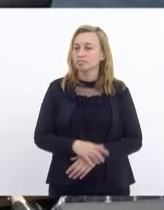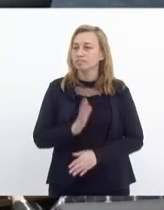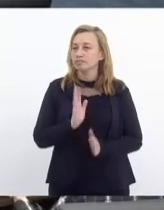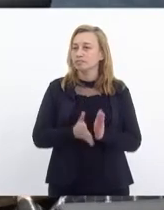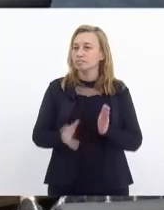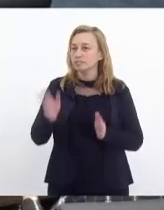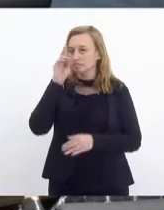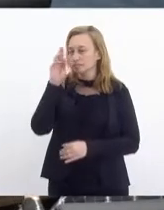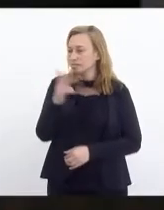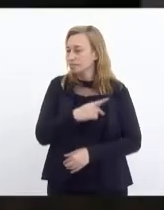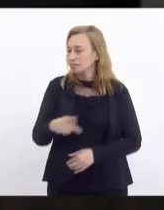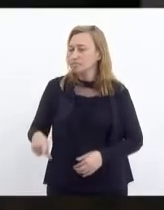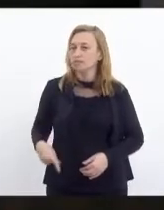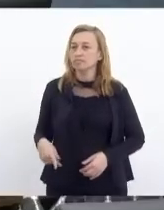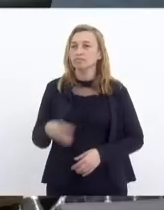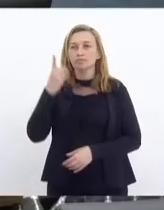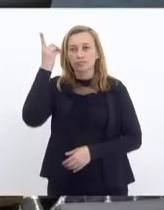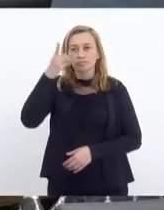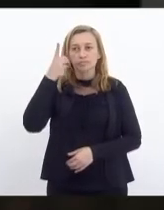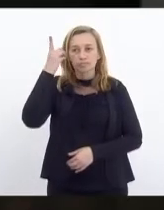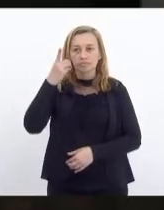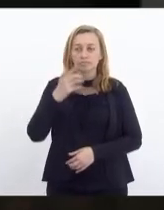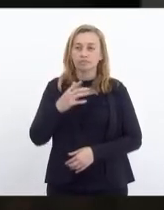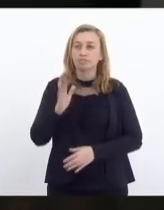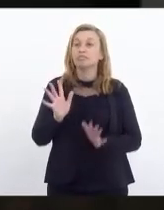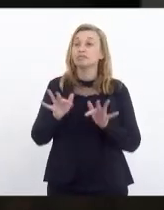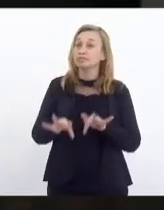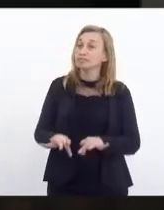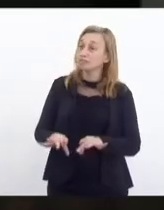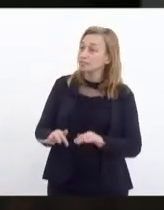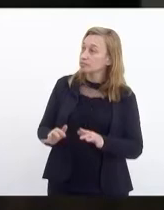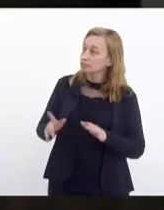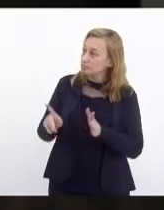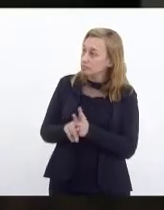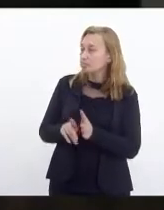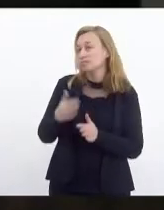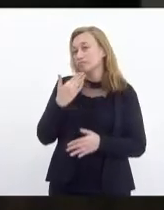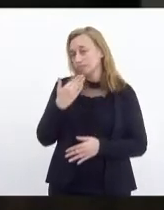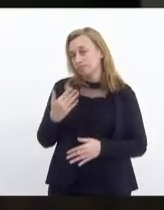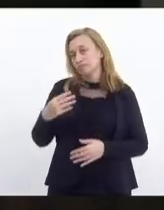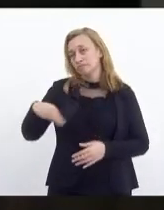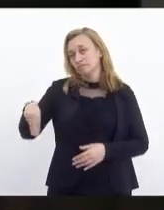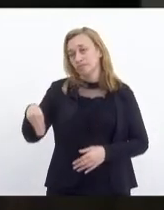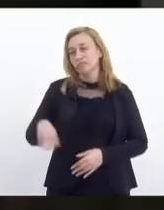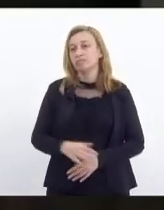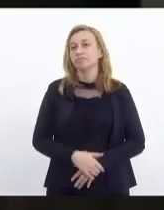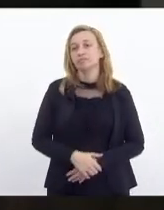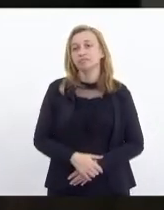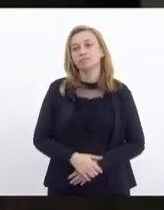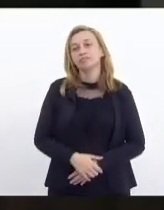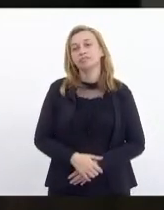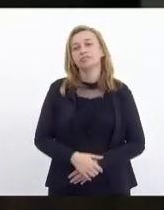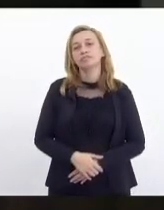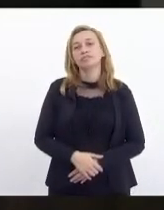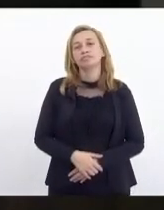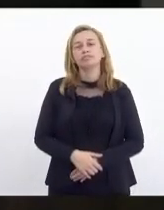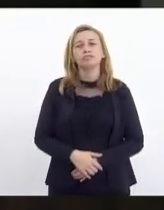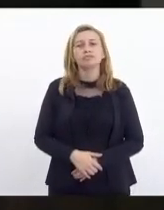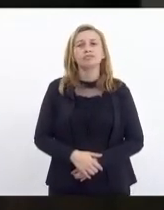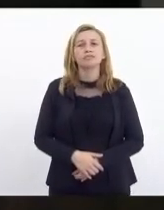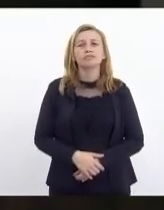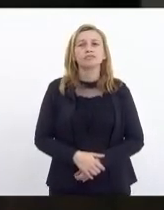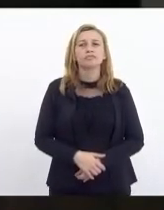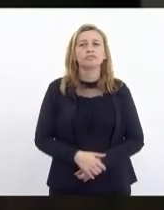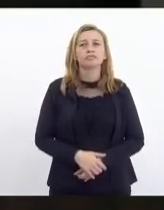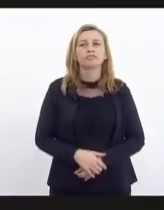ordem, presidente. Deputado, presidente. Pela ordem ao final do projeto, por favor, Mink, dos projetos. Deputado.